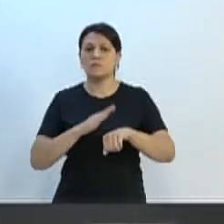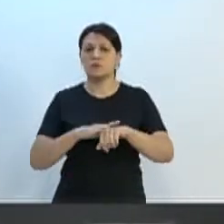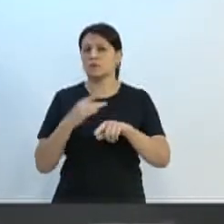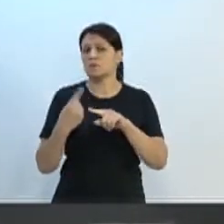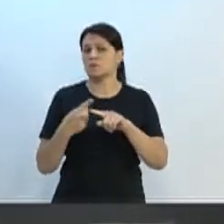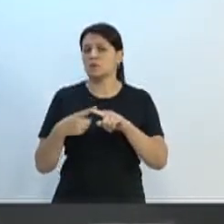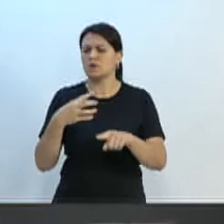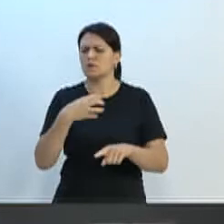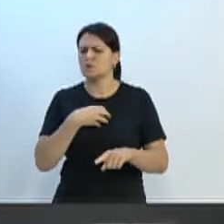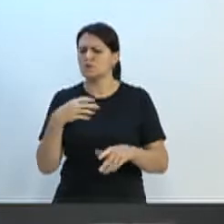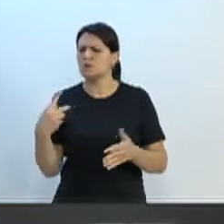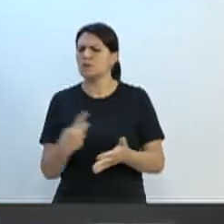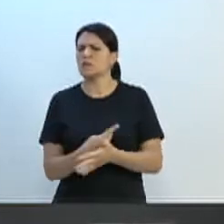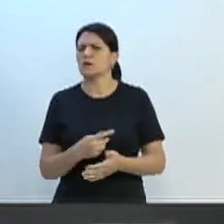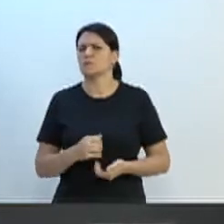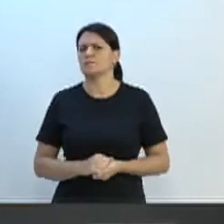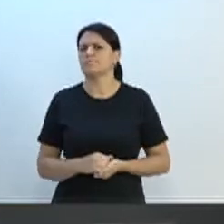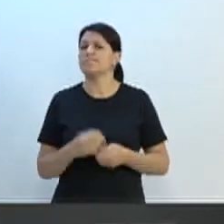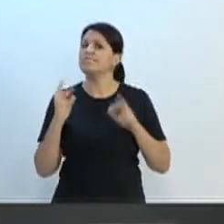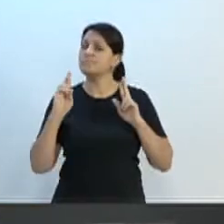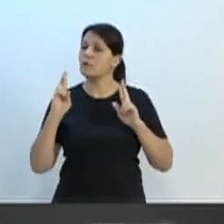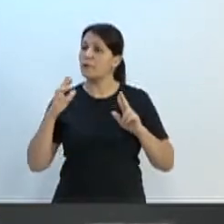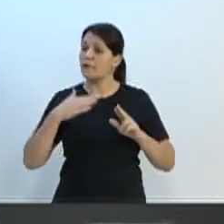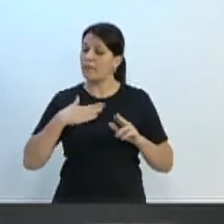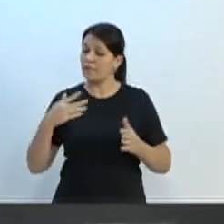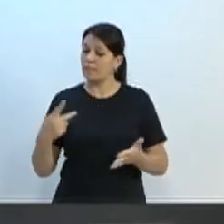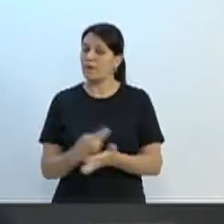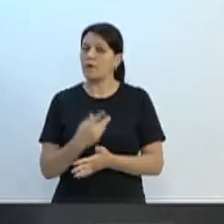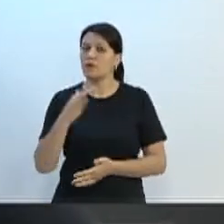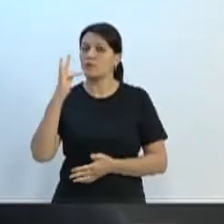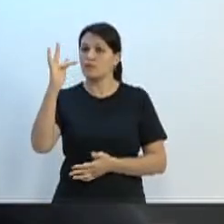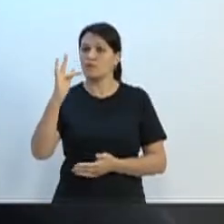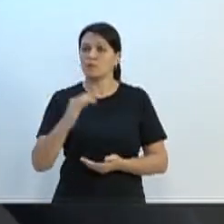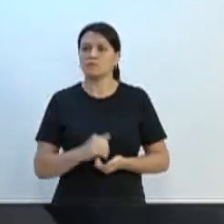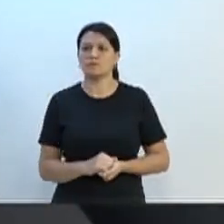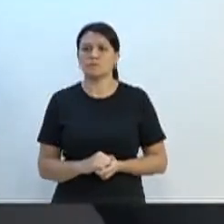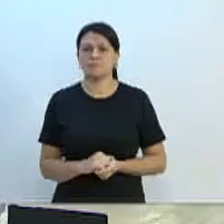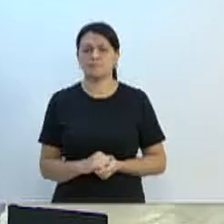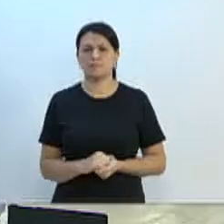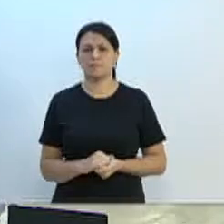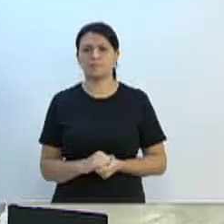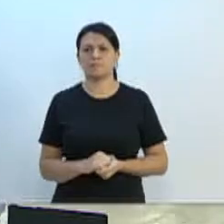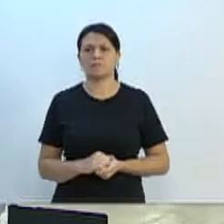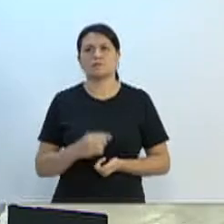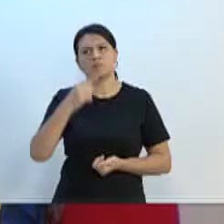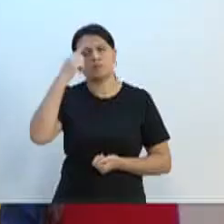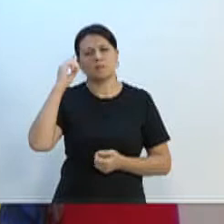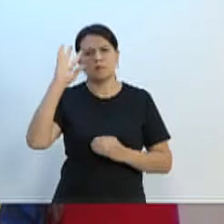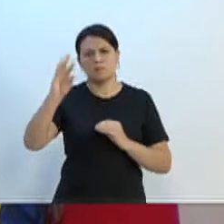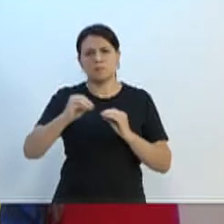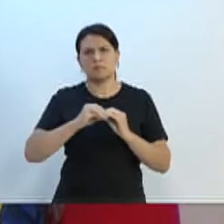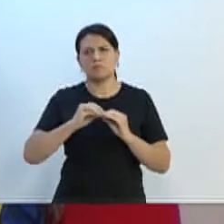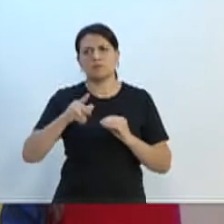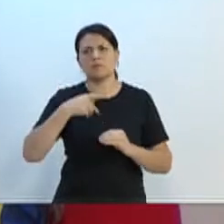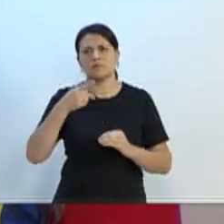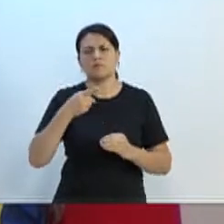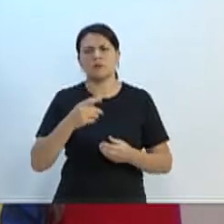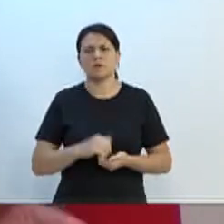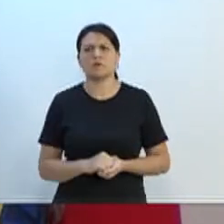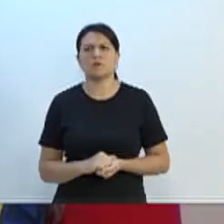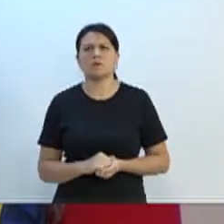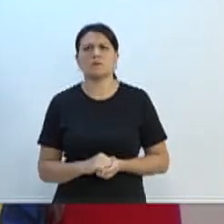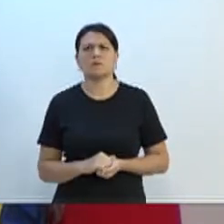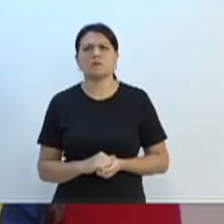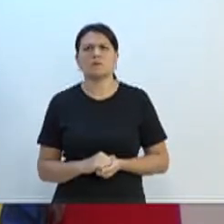irregular. E tomara a Deus que eu esteja errado no futuro. Vereador Ito, eu incluo a sua fala, meu pronunciamento, só quero deixar uma coisa aqui também, que é